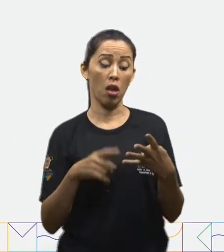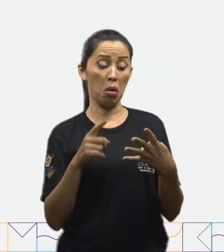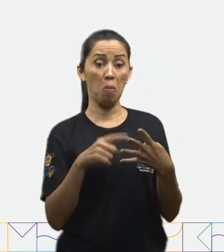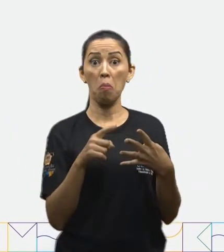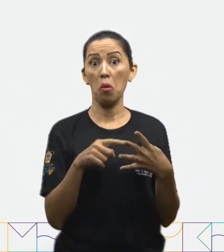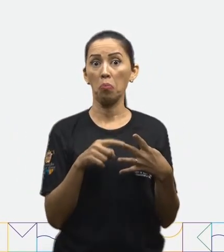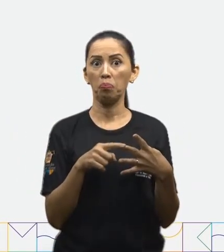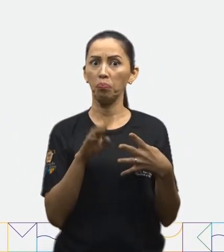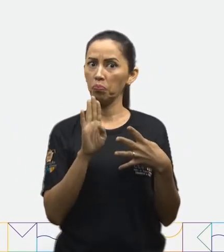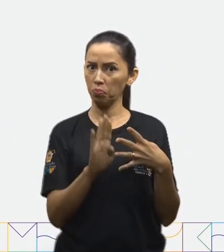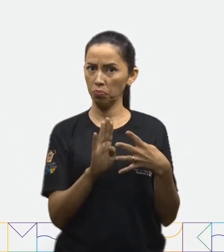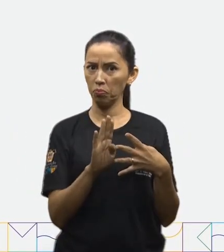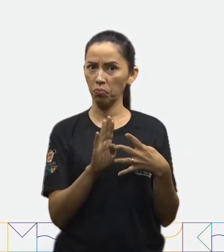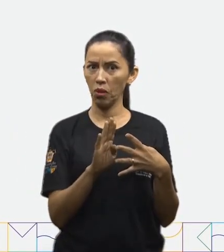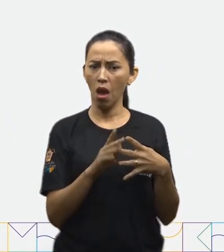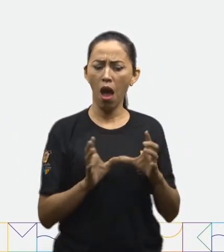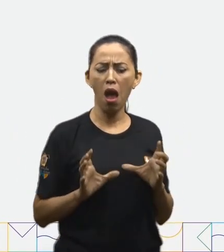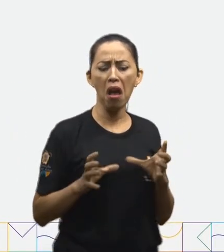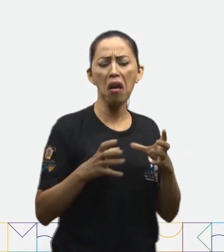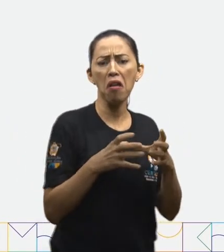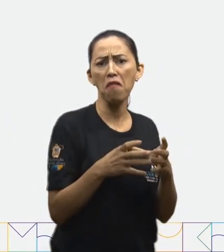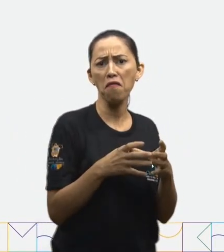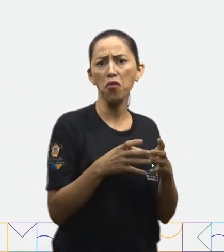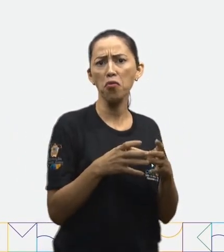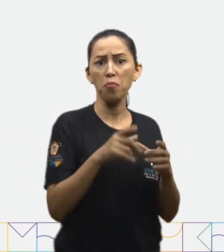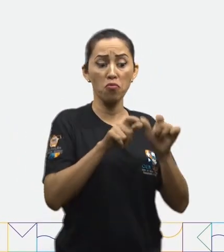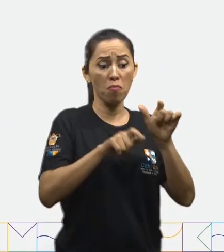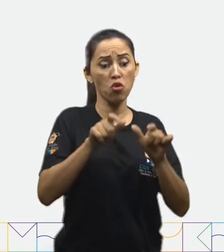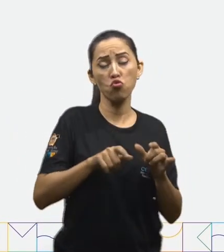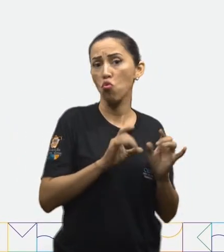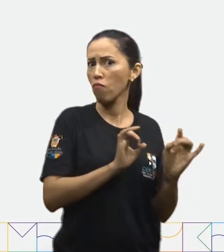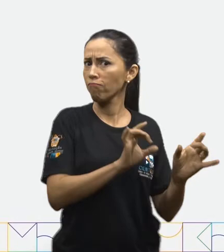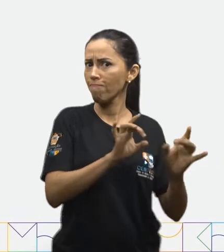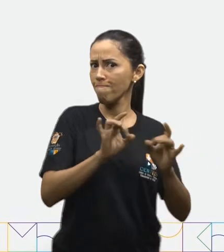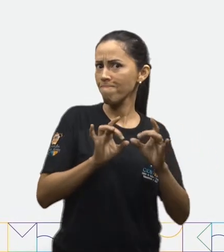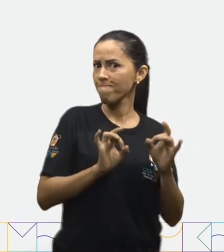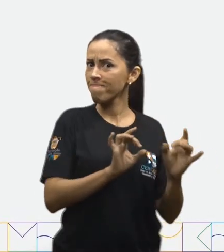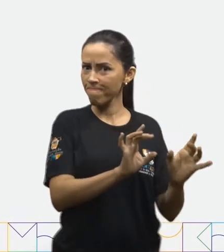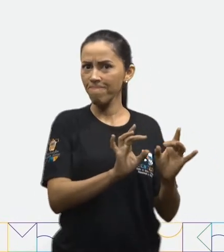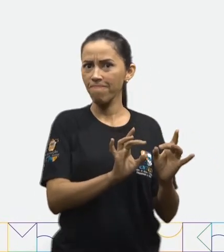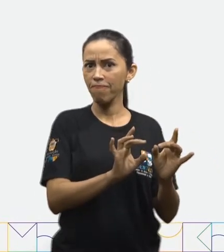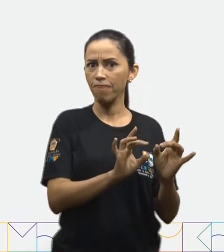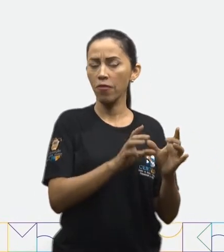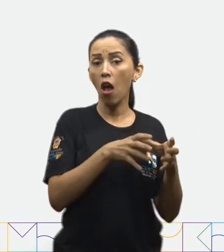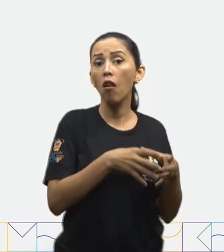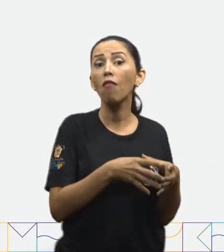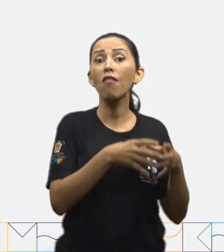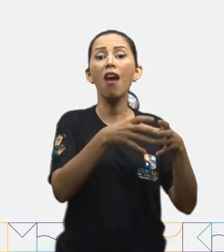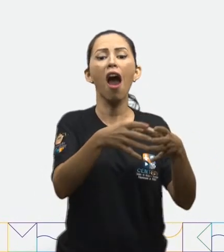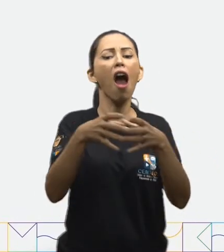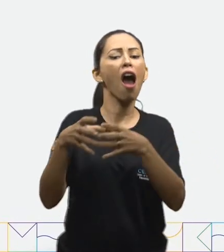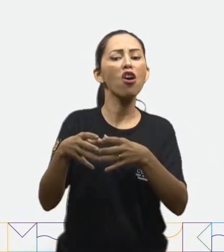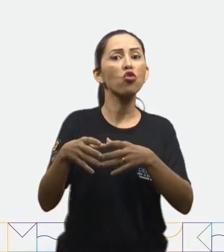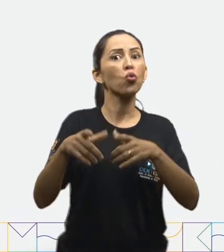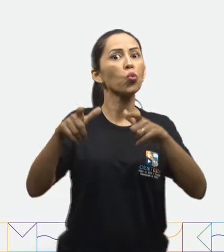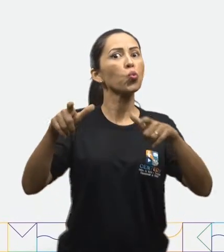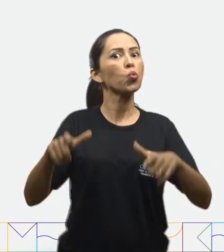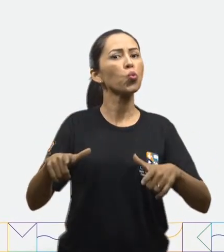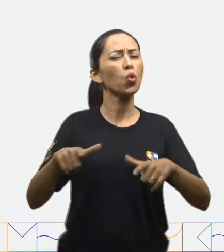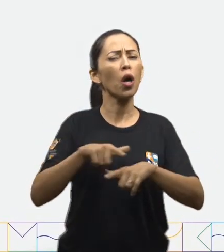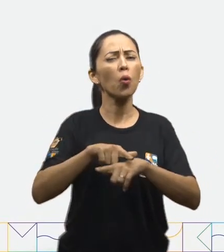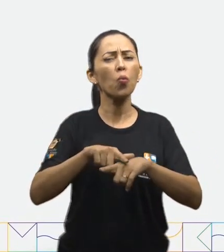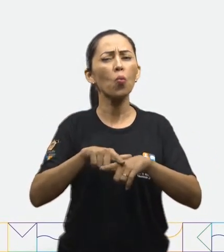Alternativa B. As caravanas se referem a grupos de mercadores e viajantes que viajam pelo deserto.